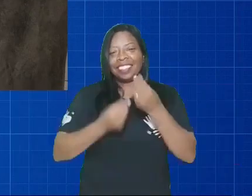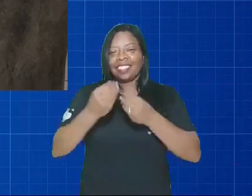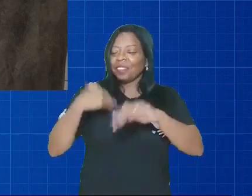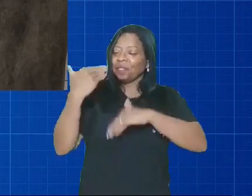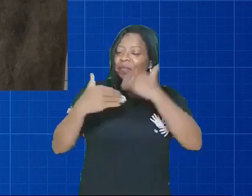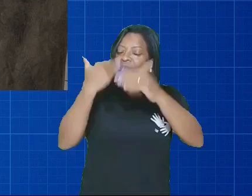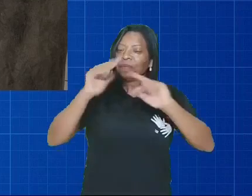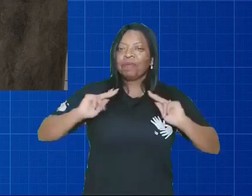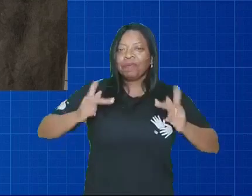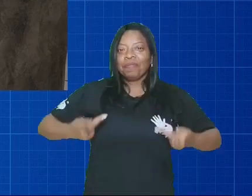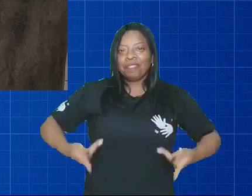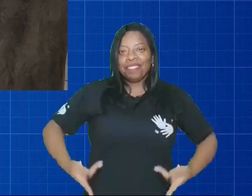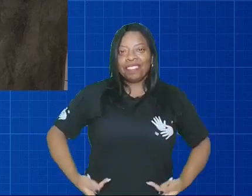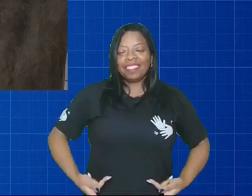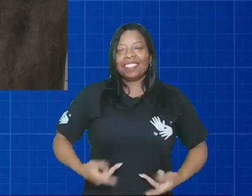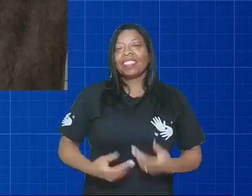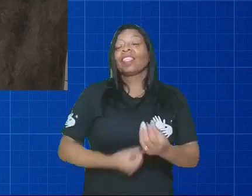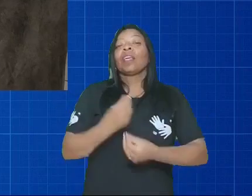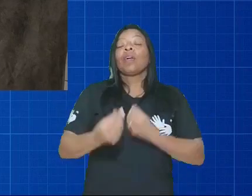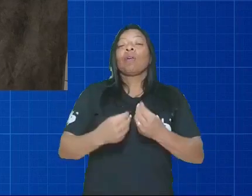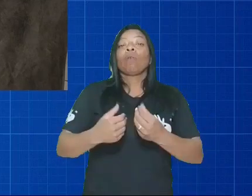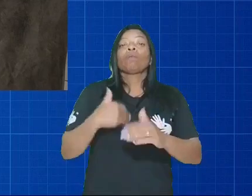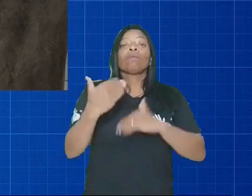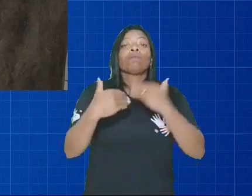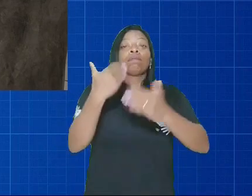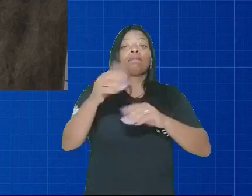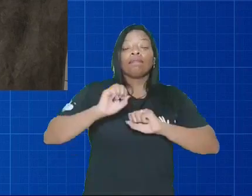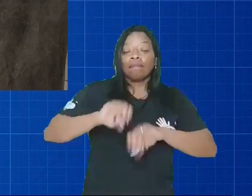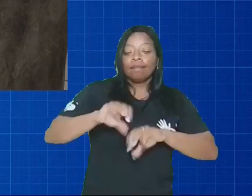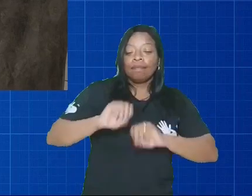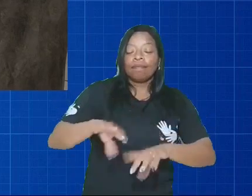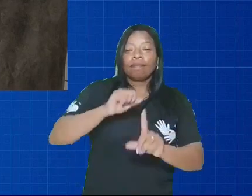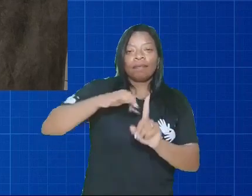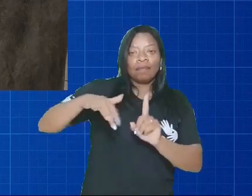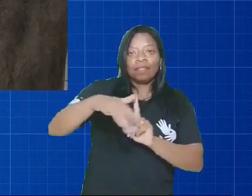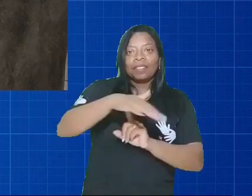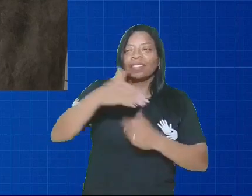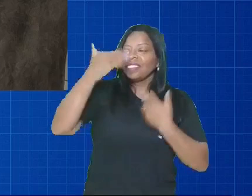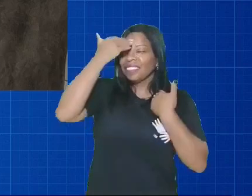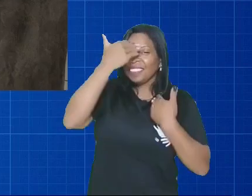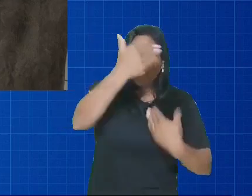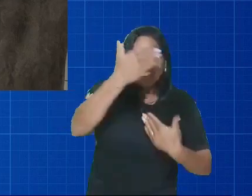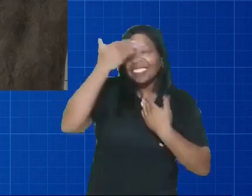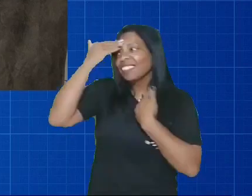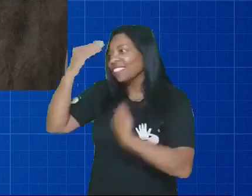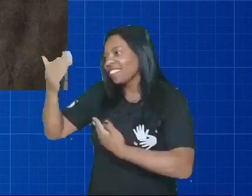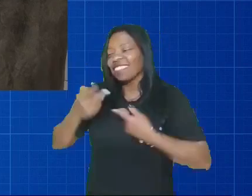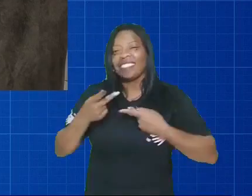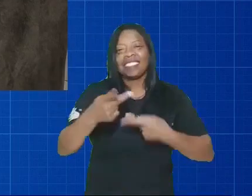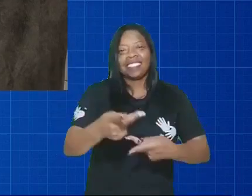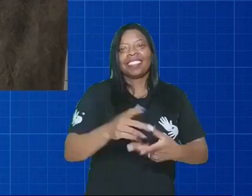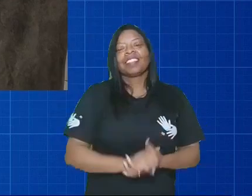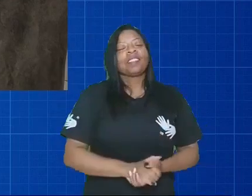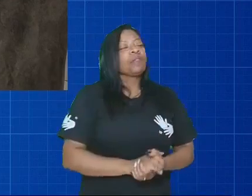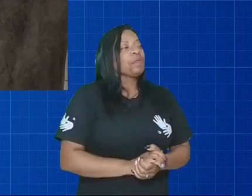desenvolvimento humano e da contribuição da educação ambiental. Então, agradecida, Carla, agradecida, Thaís, pelo